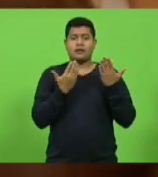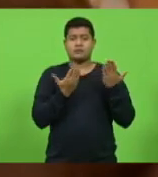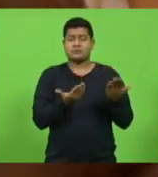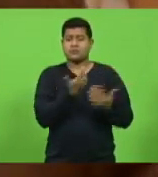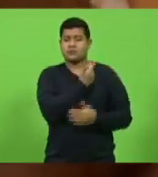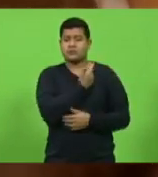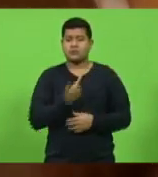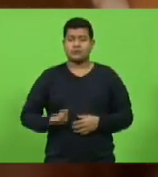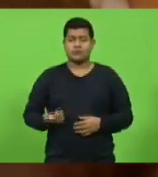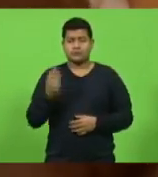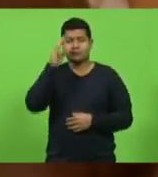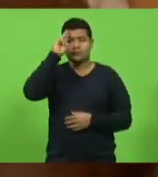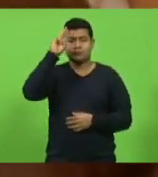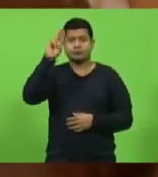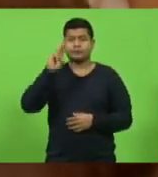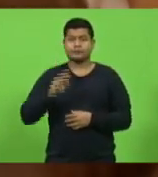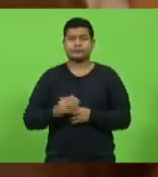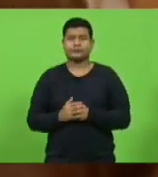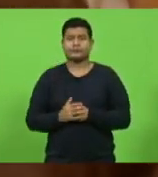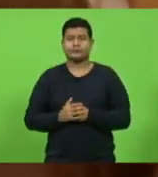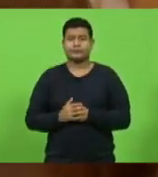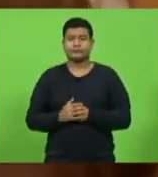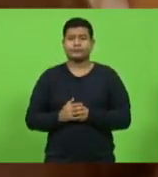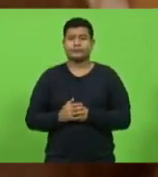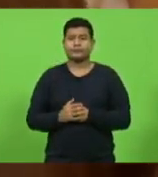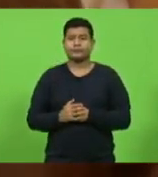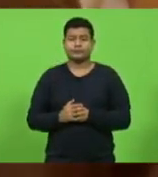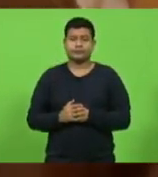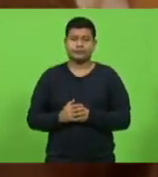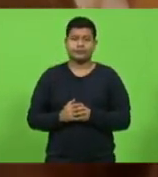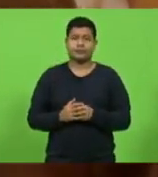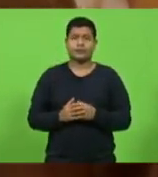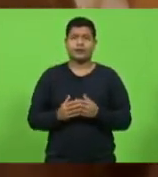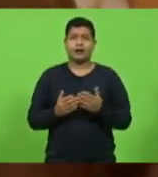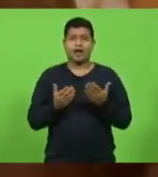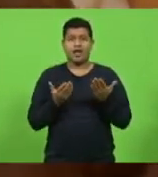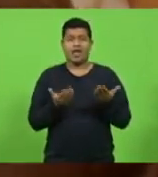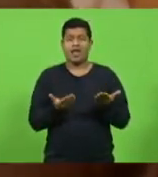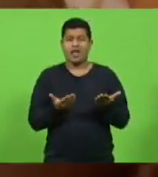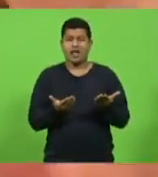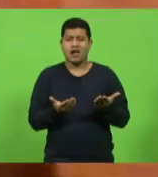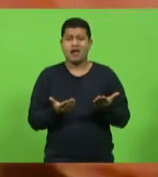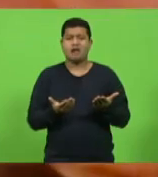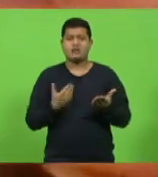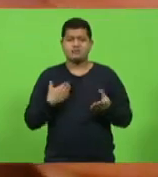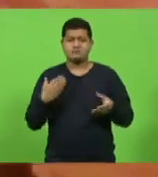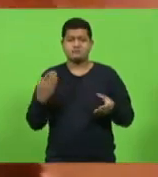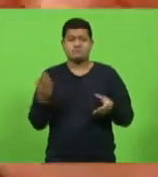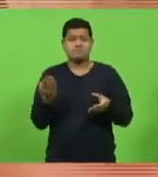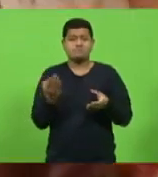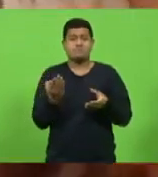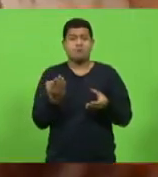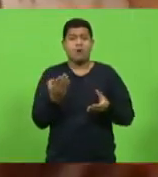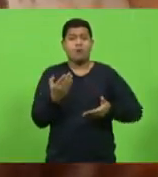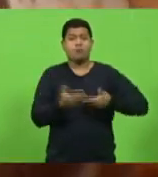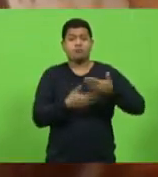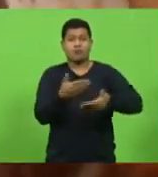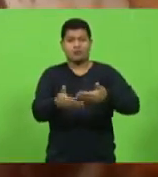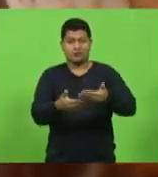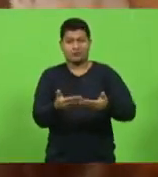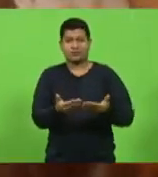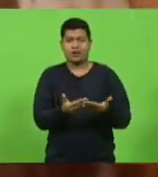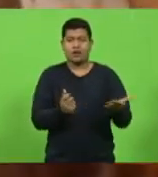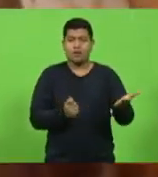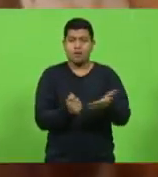então governador Carlos Moisés. O famigerado processo de compra de